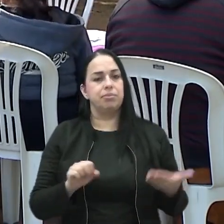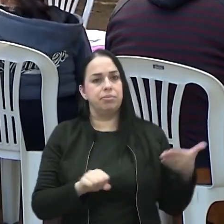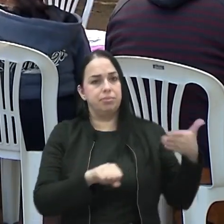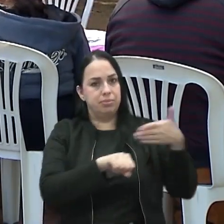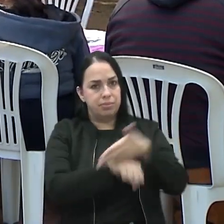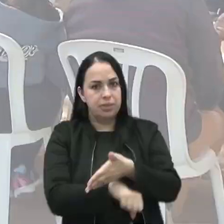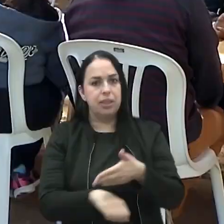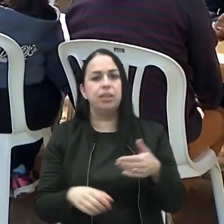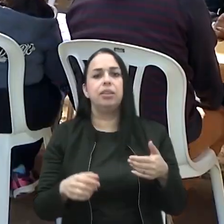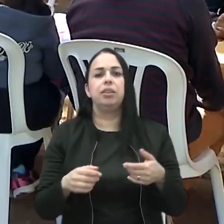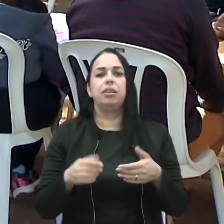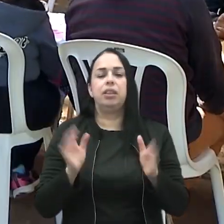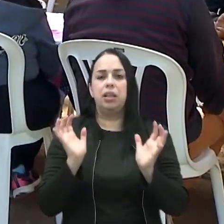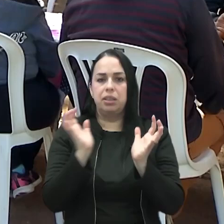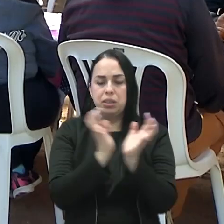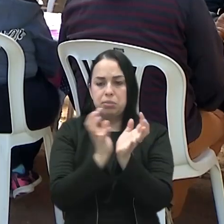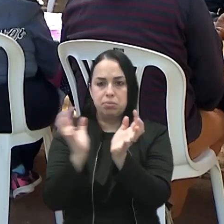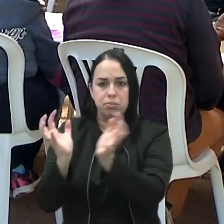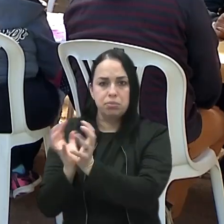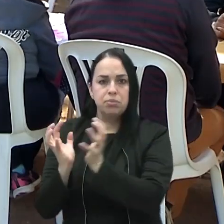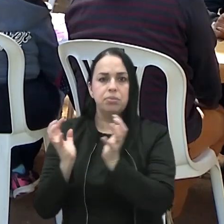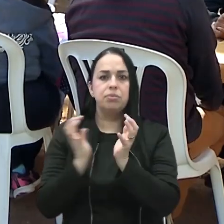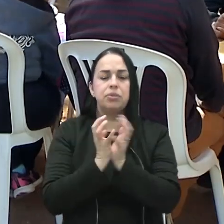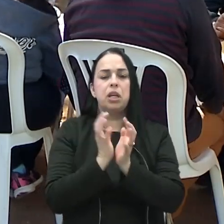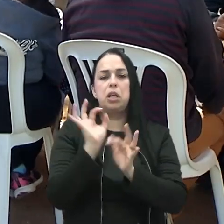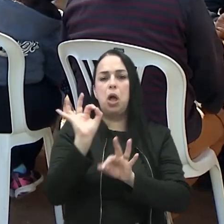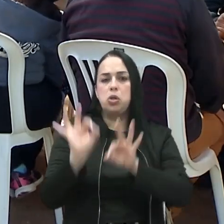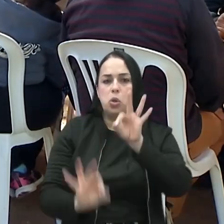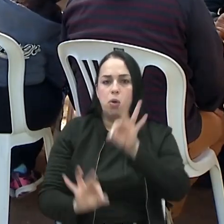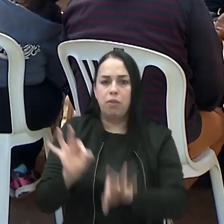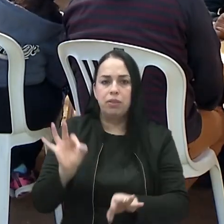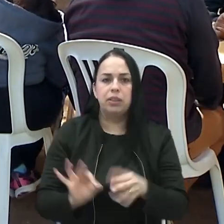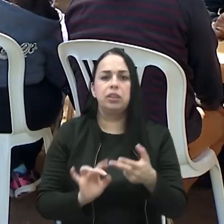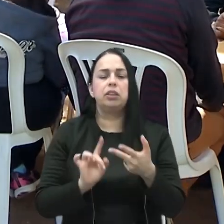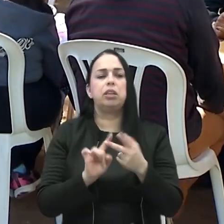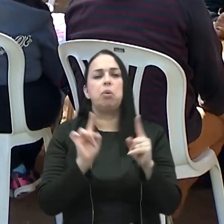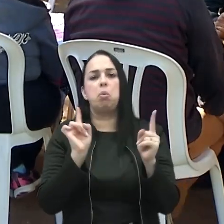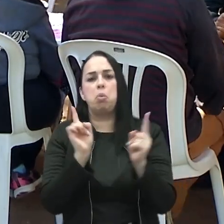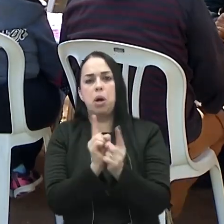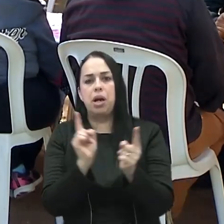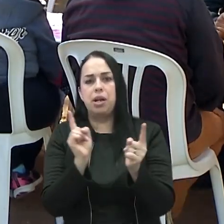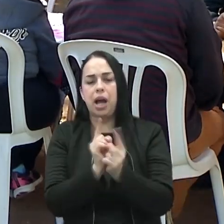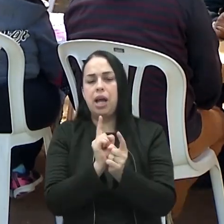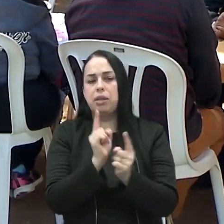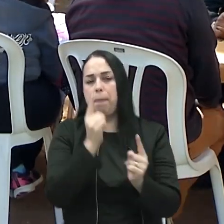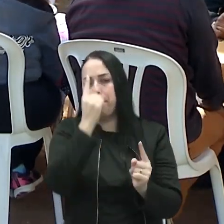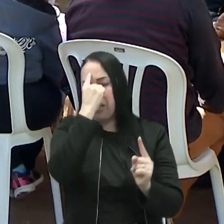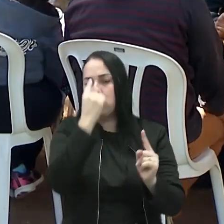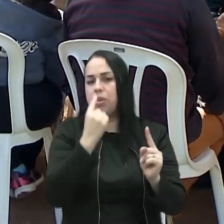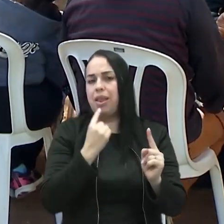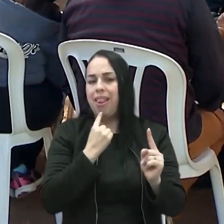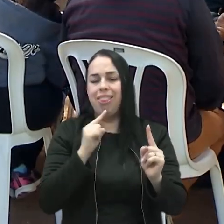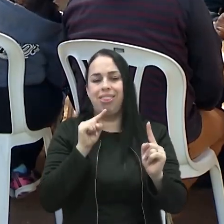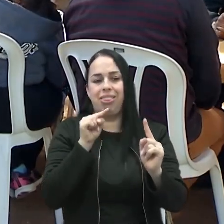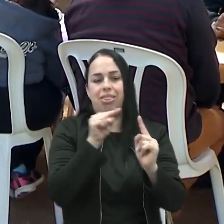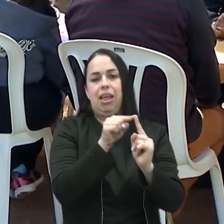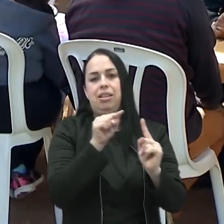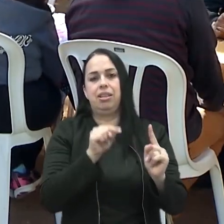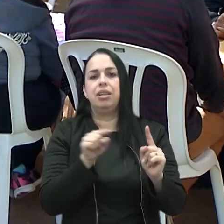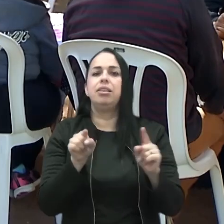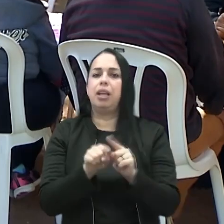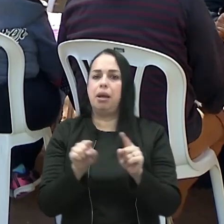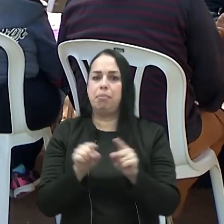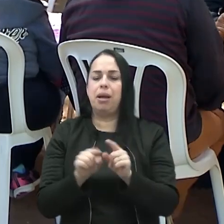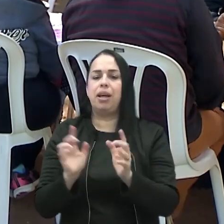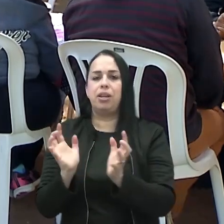aquele paciente. Então ele vem para cá, ele participa de grupos, participa de oficinas, ele tem o atendimento dele